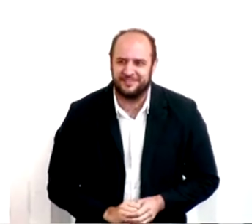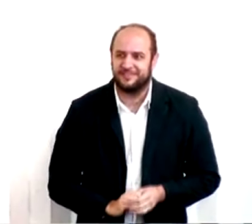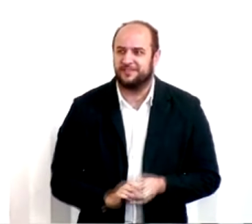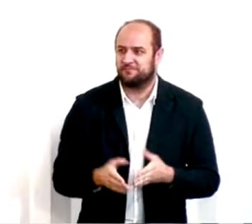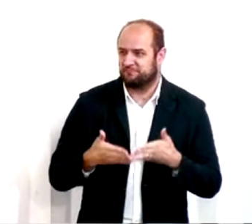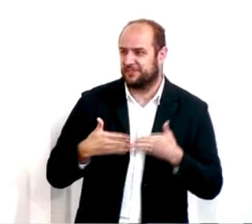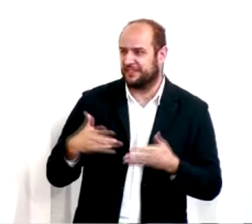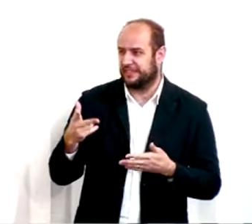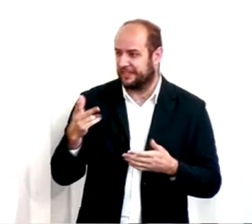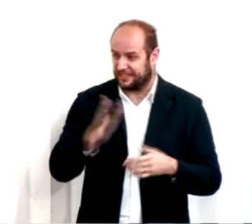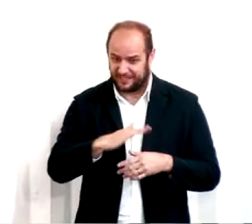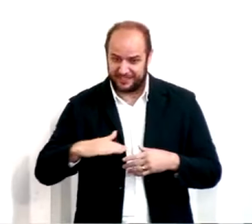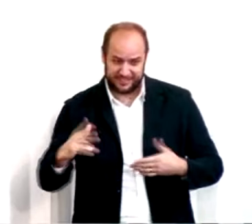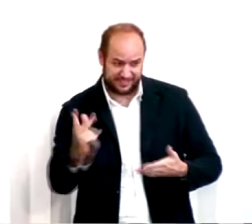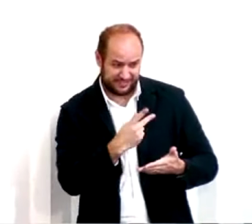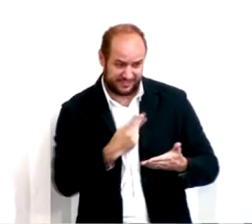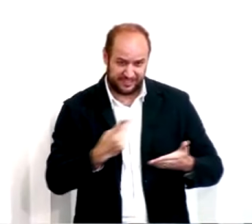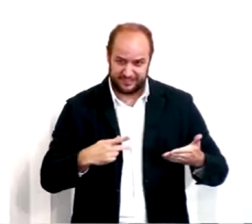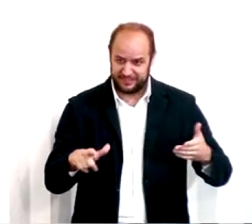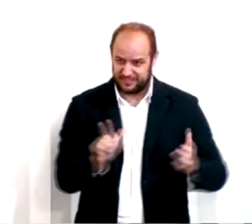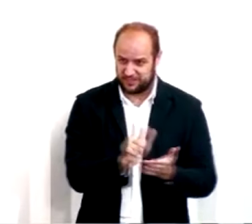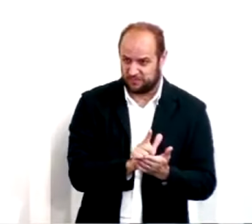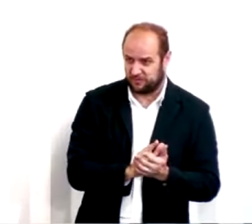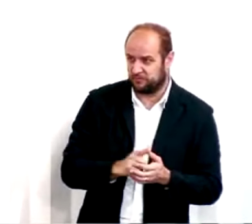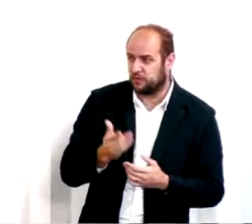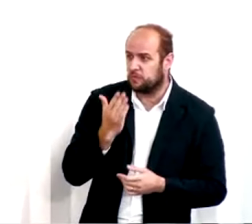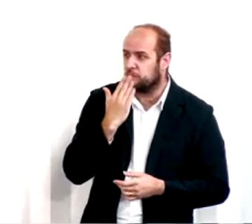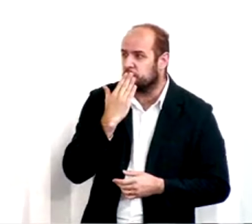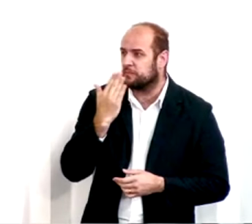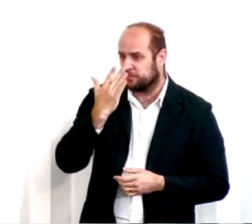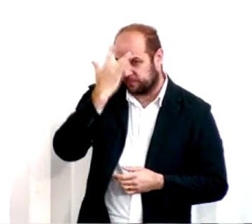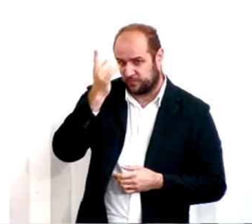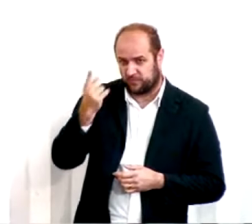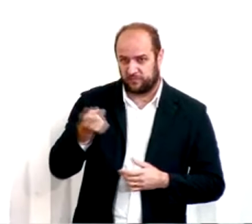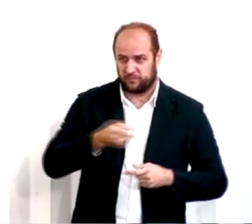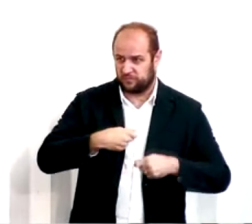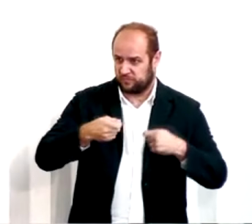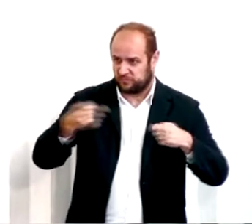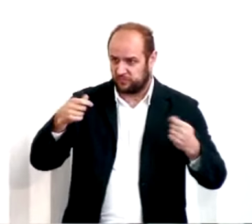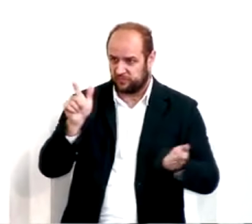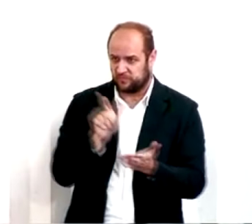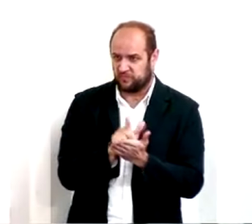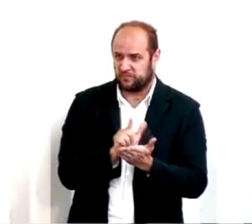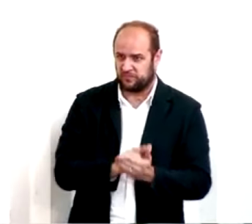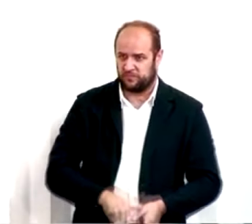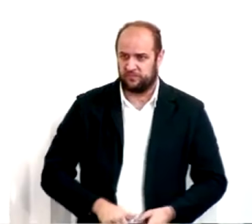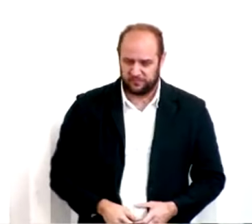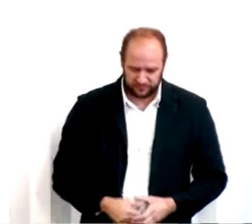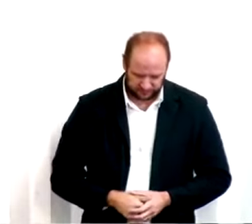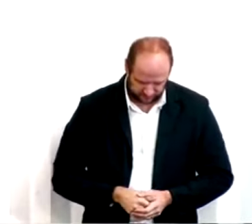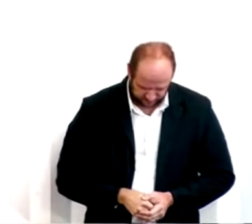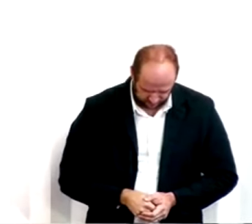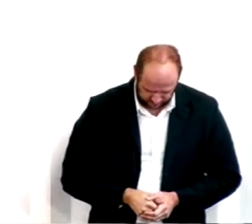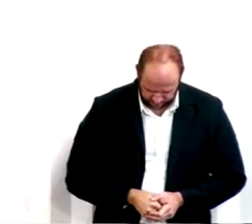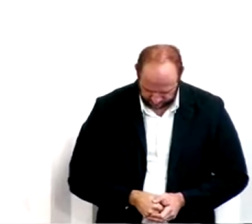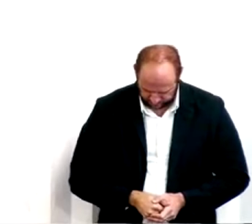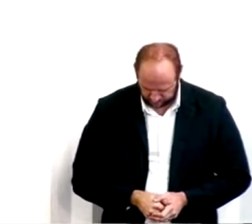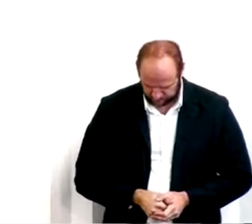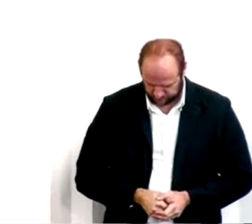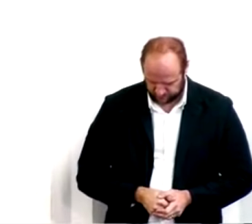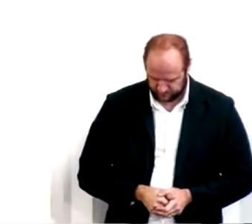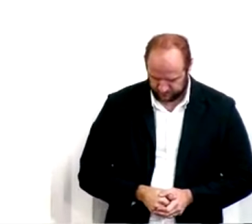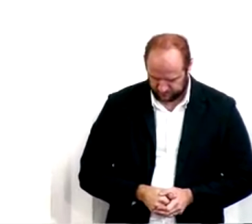as crianças que vão fazer isso peça os nossos irmãos lá da recepção O que faz uma distribuição desse material